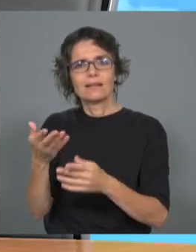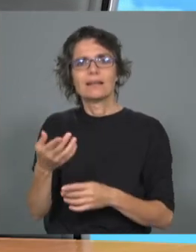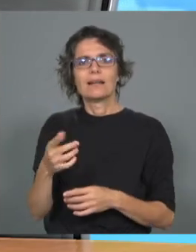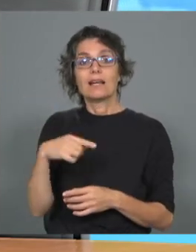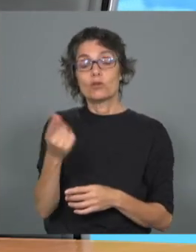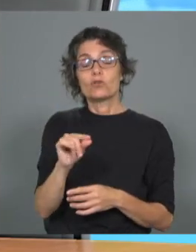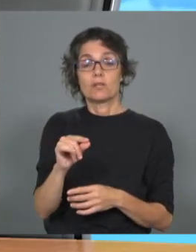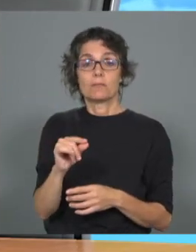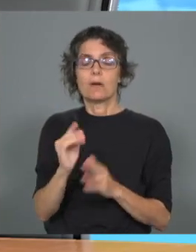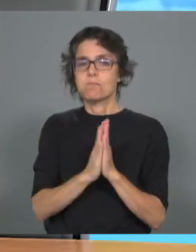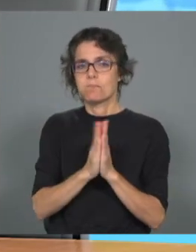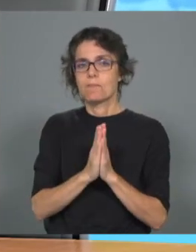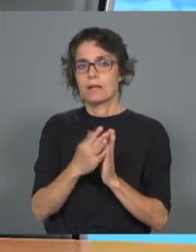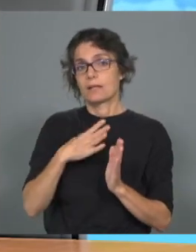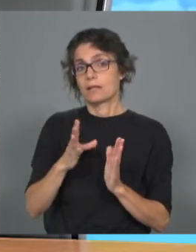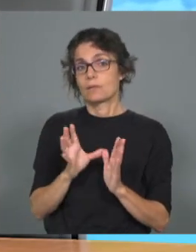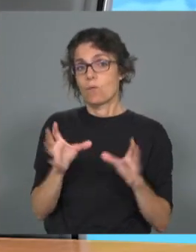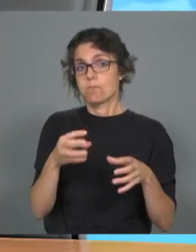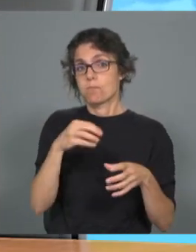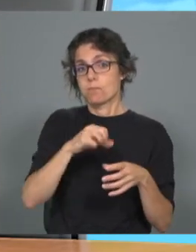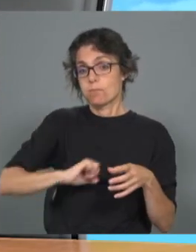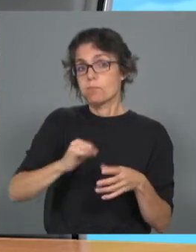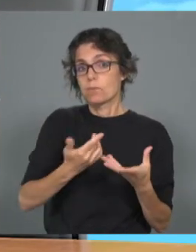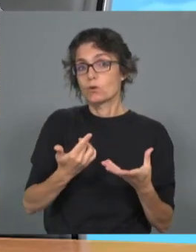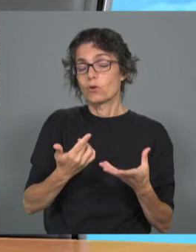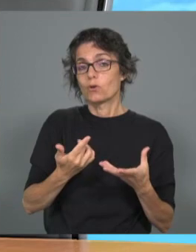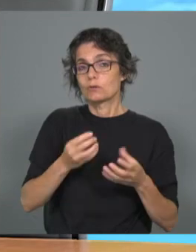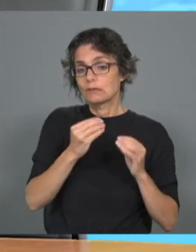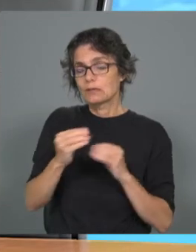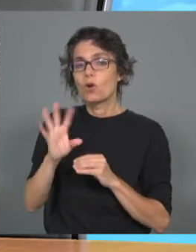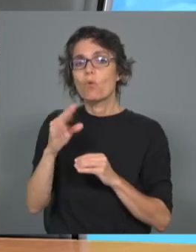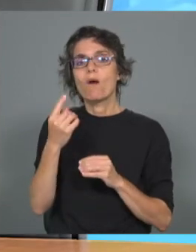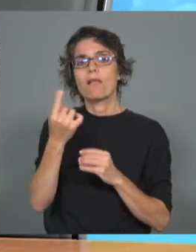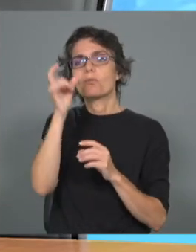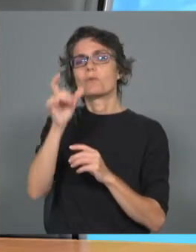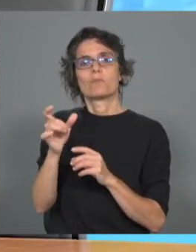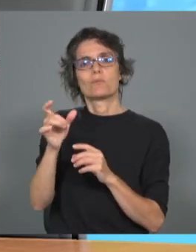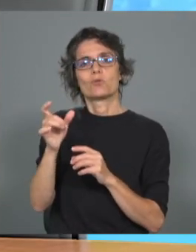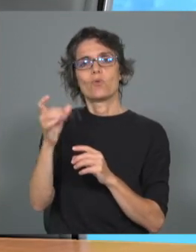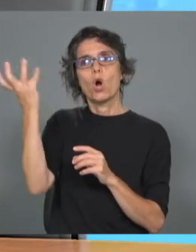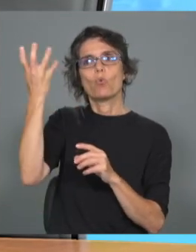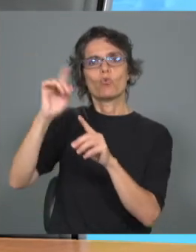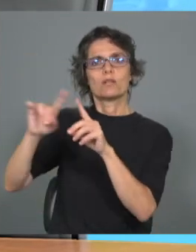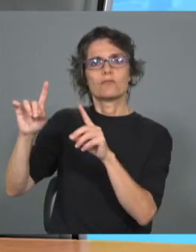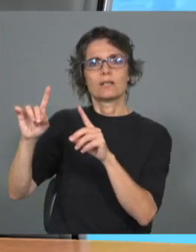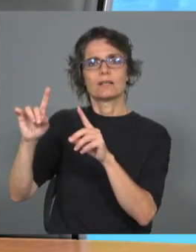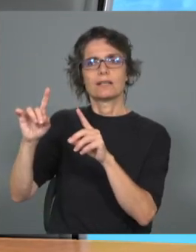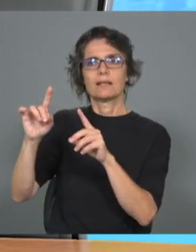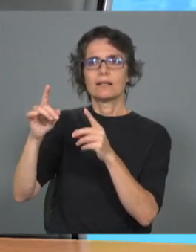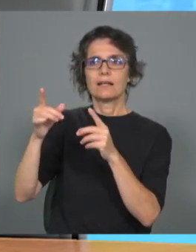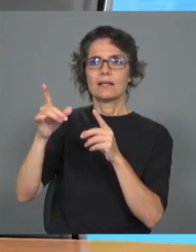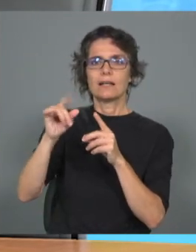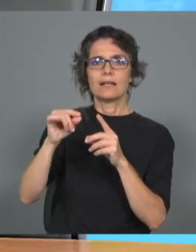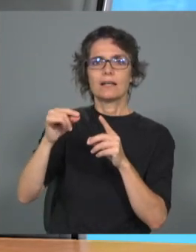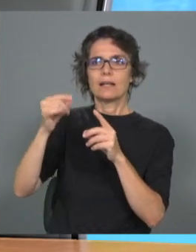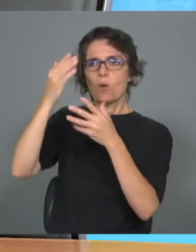queremos também transportar isto para as nossas comunidades, onde encontramos pessoas que, de facto, têm esta abertura e pessoas também que